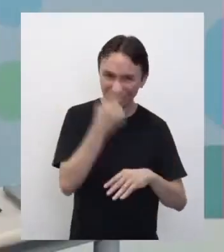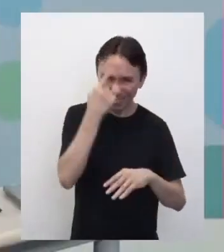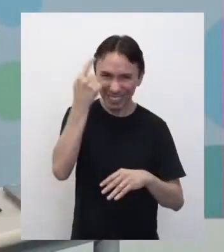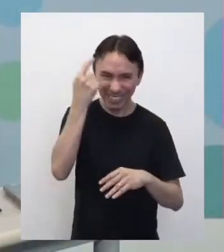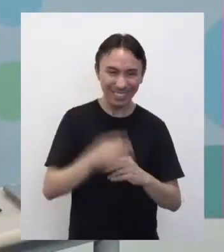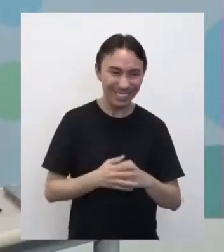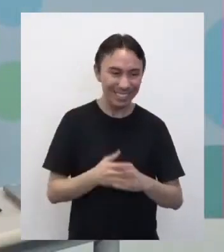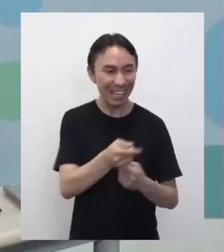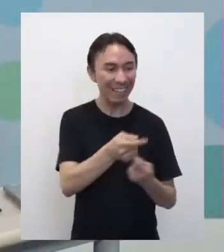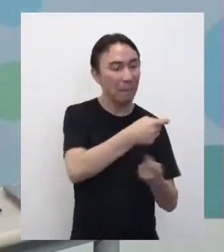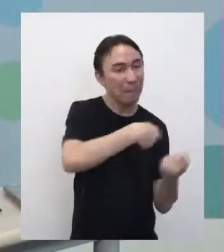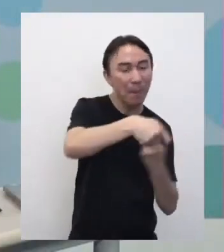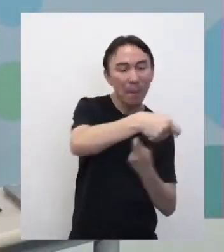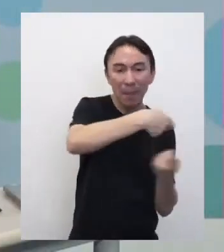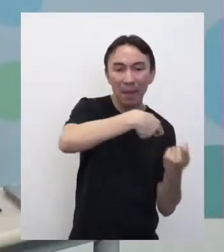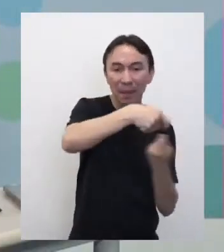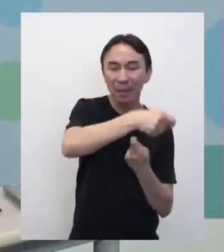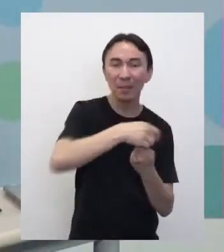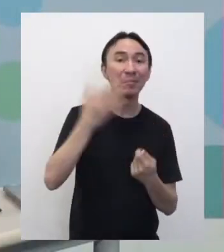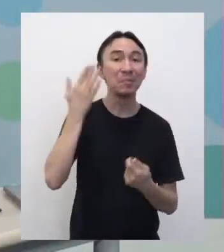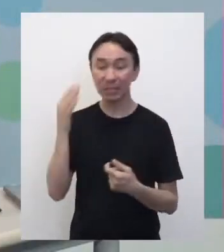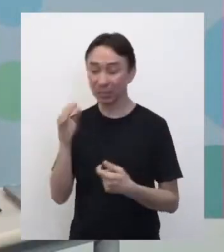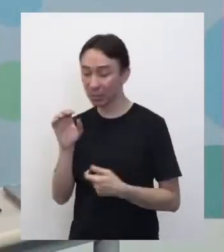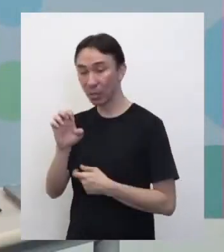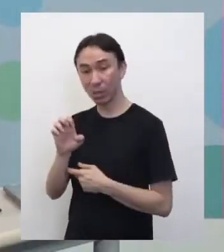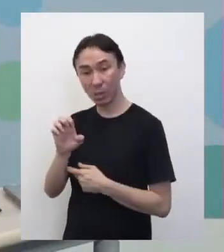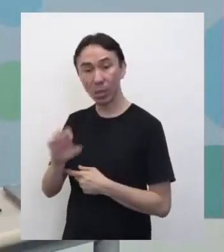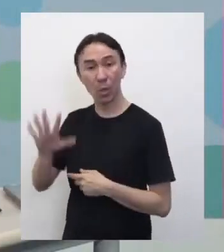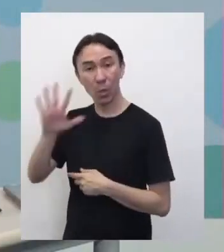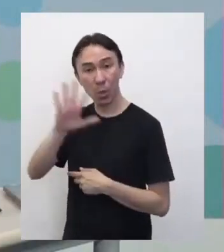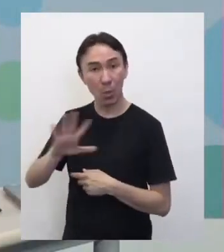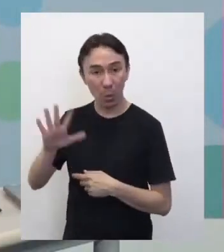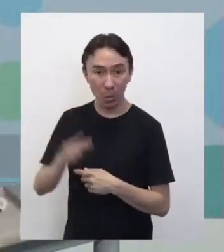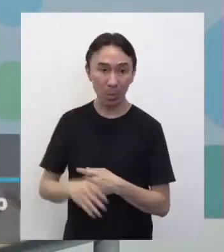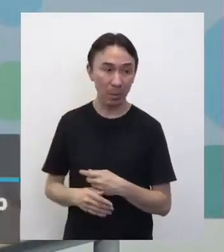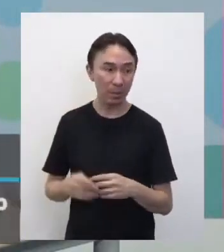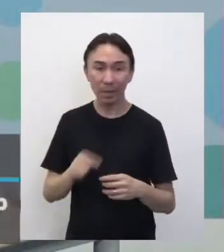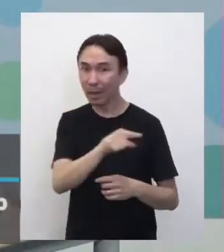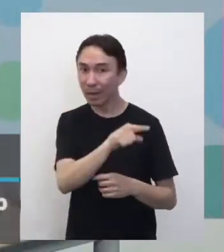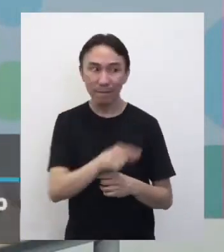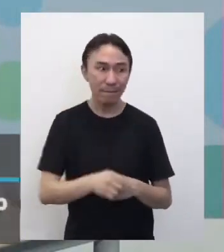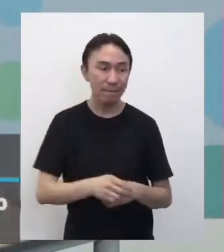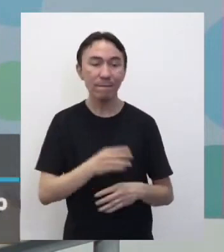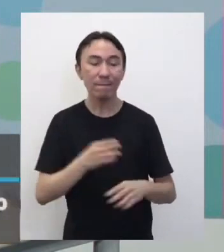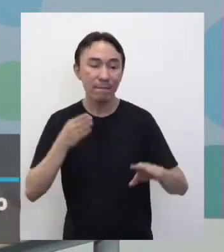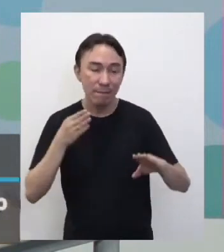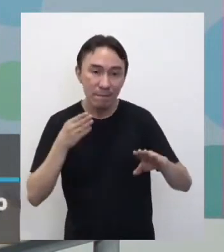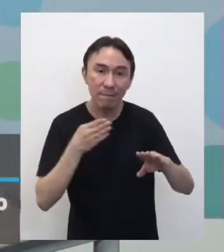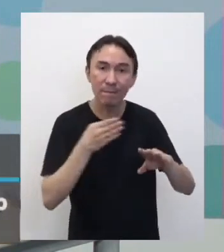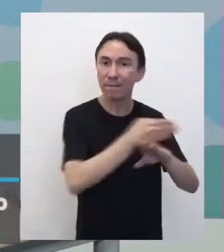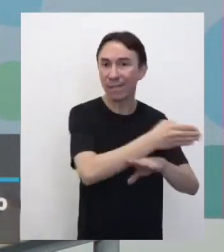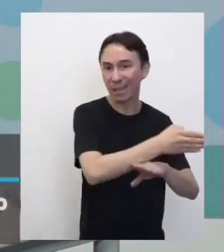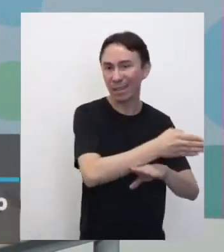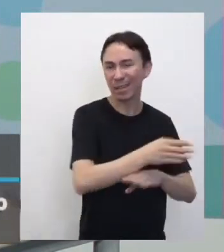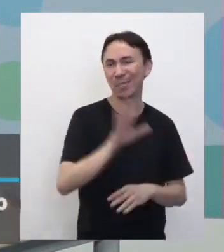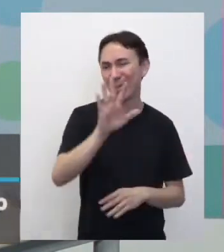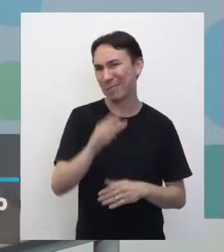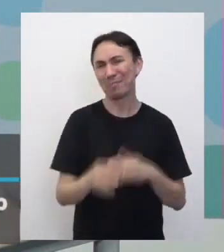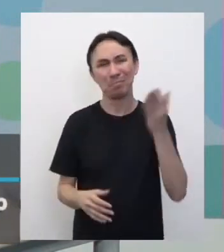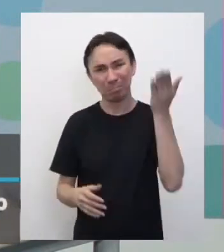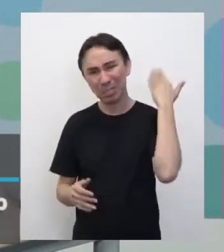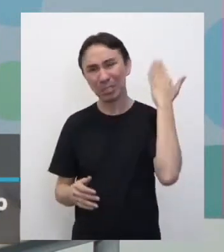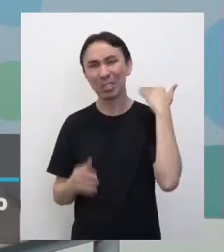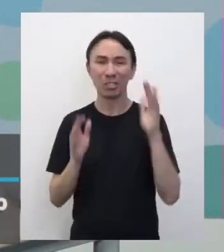gente sempre fala desse momento em que os europeus ingressaram nesse comércio, mas os africanos e os árabes